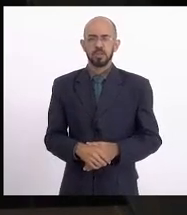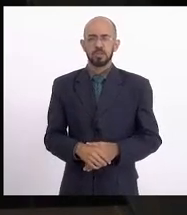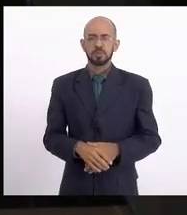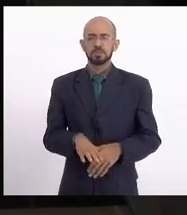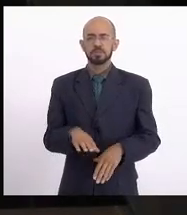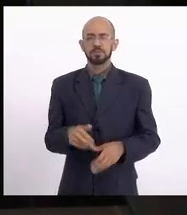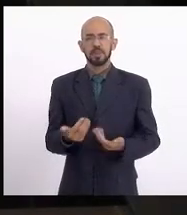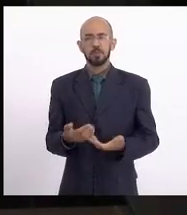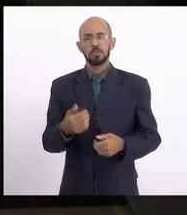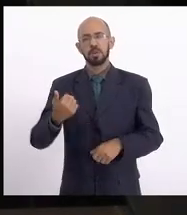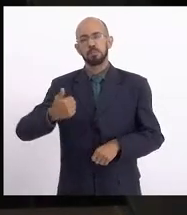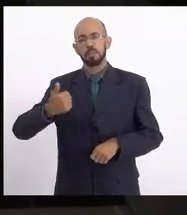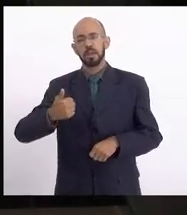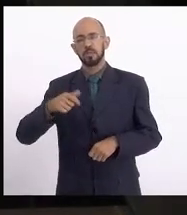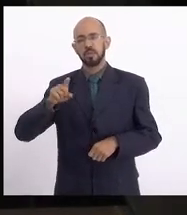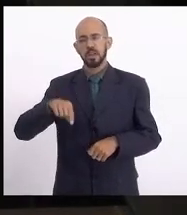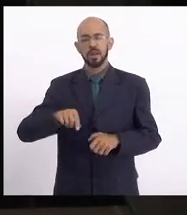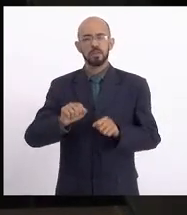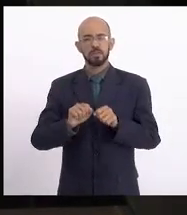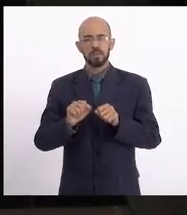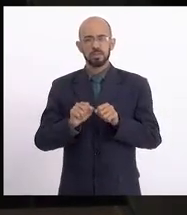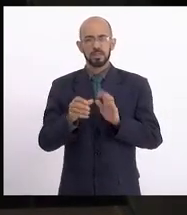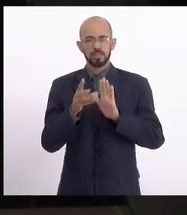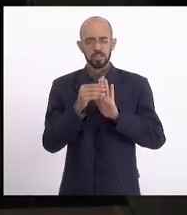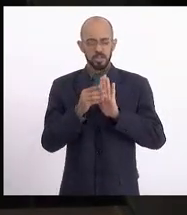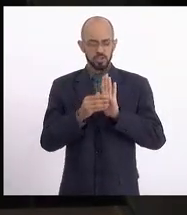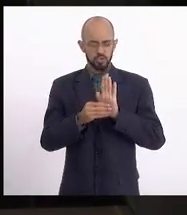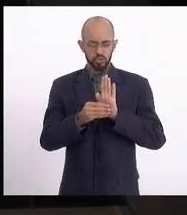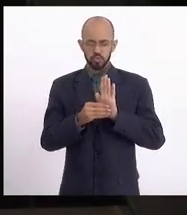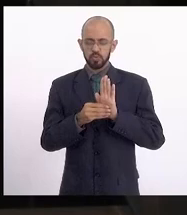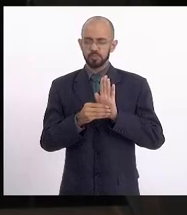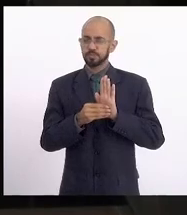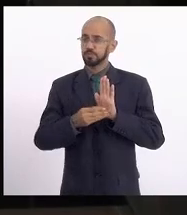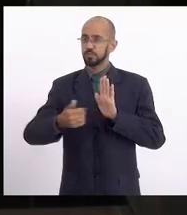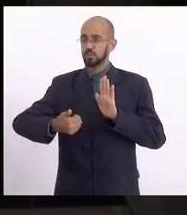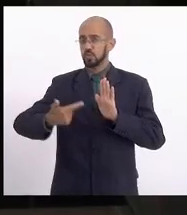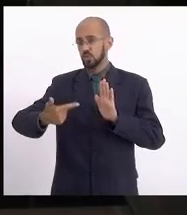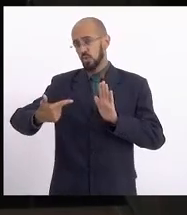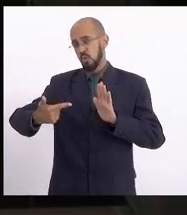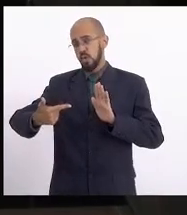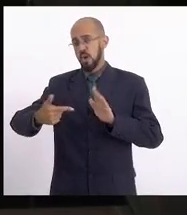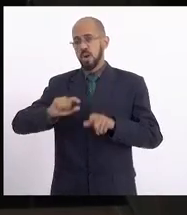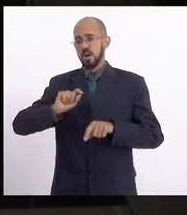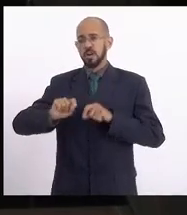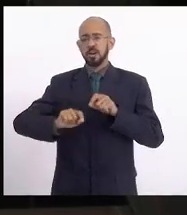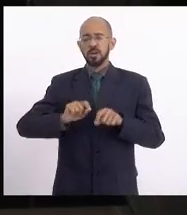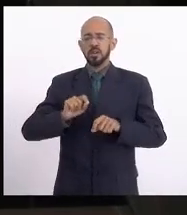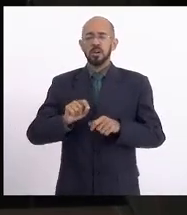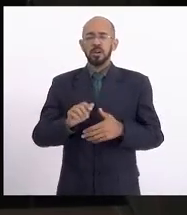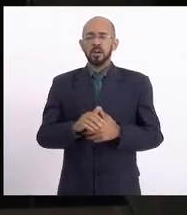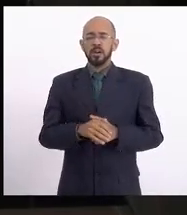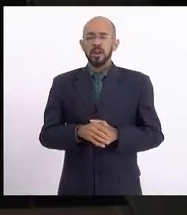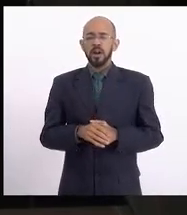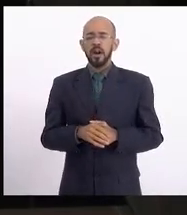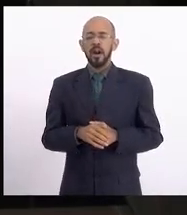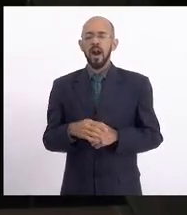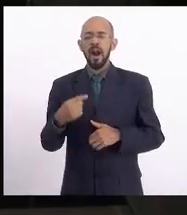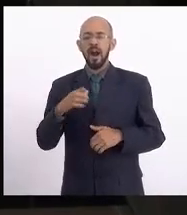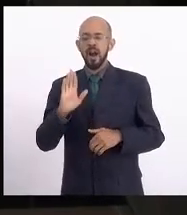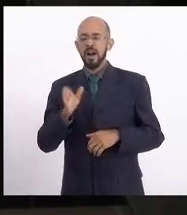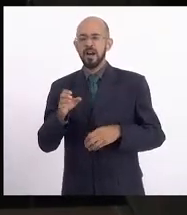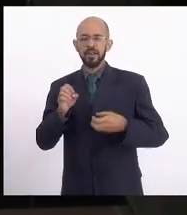fazer esse registro. Segundo registro, senhora presidente, é que se